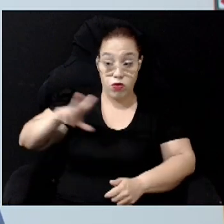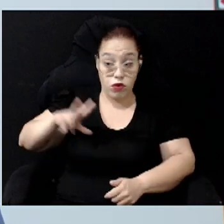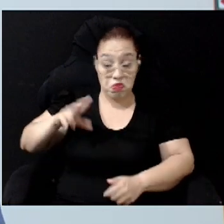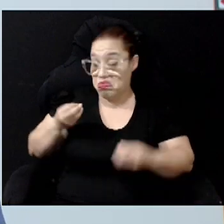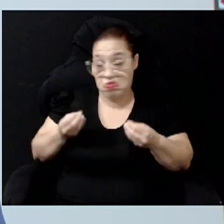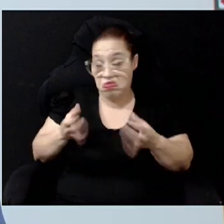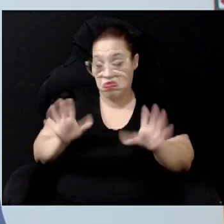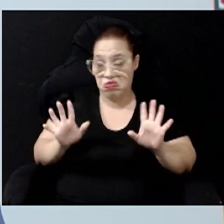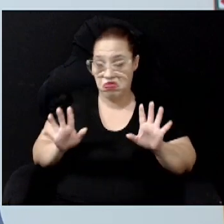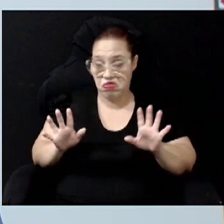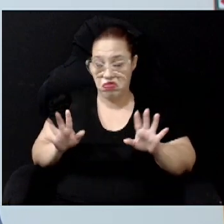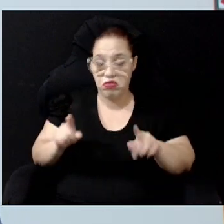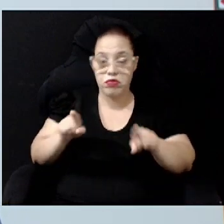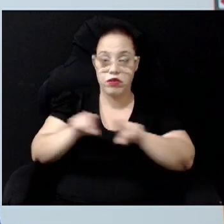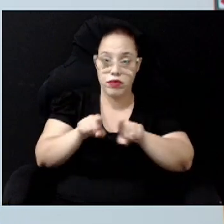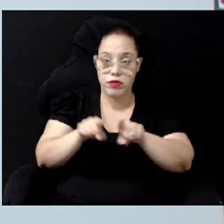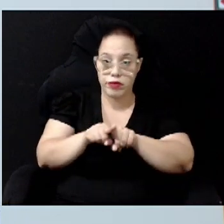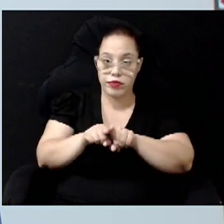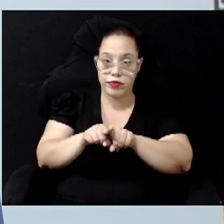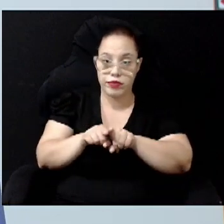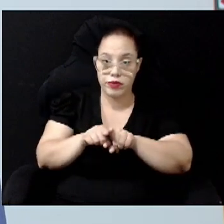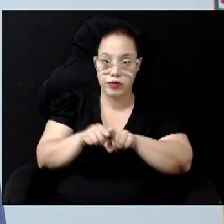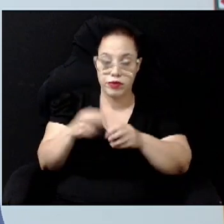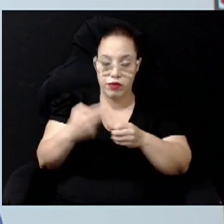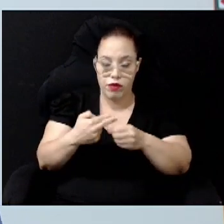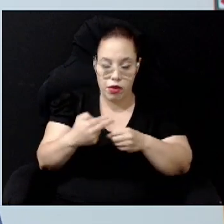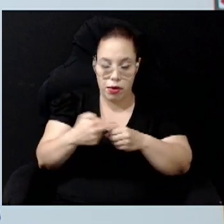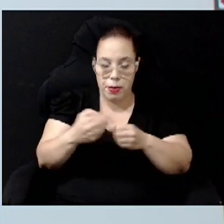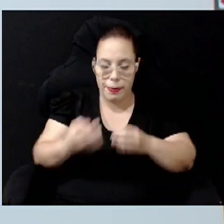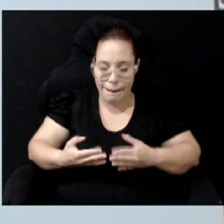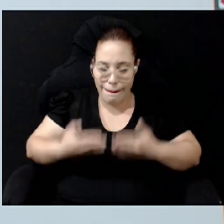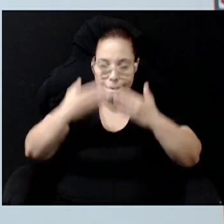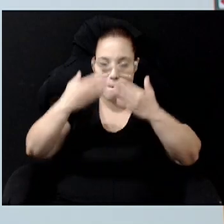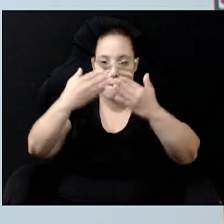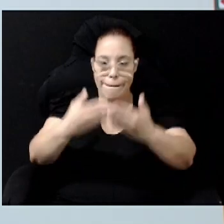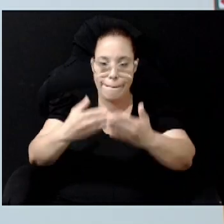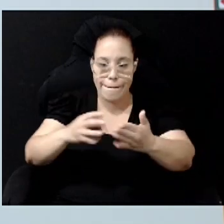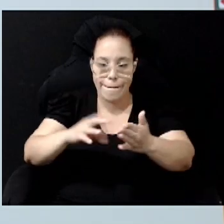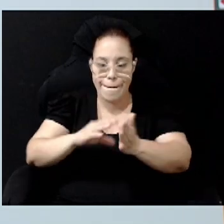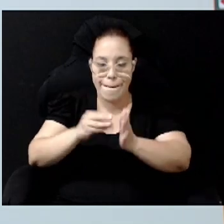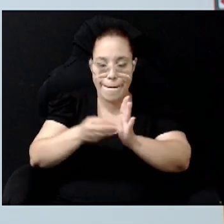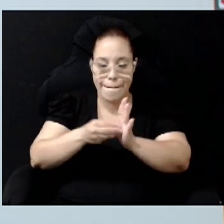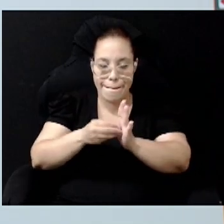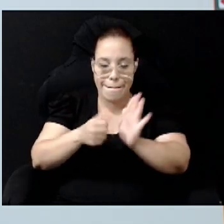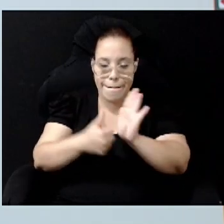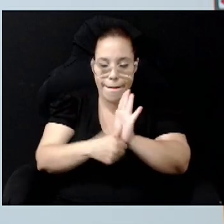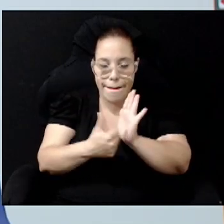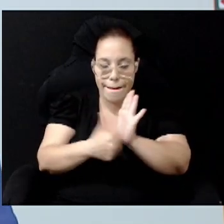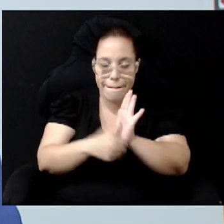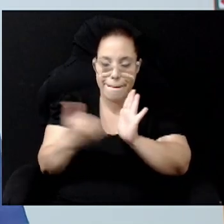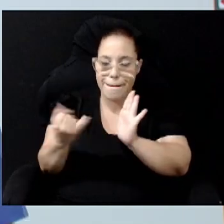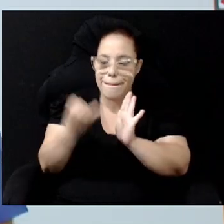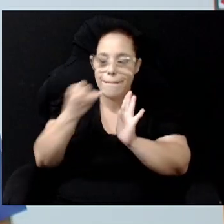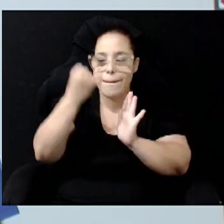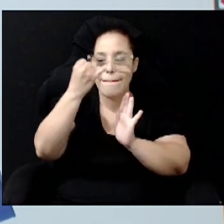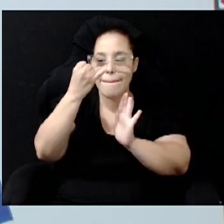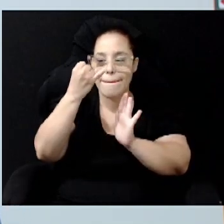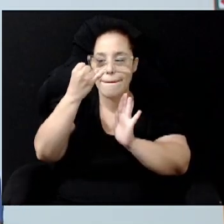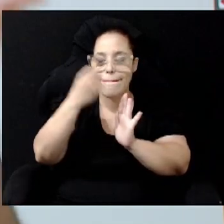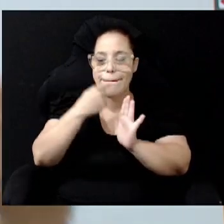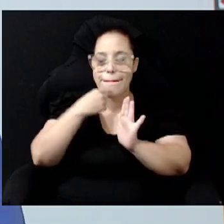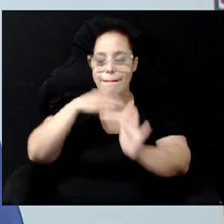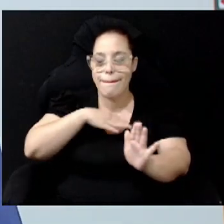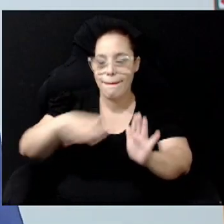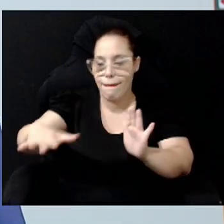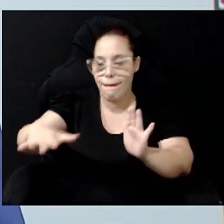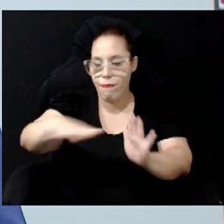também a Unicamp oferece uma série de acervos documentais importantíssimos de Campinas e região. Por